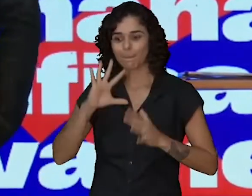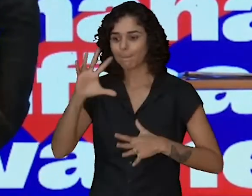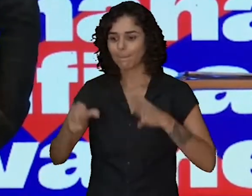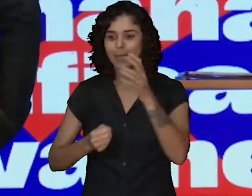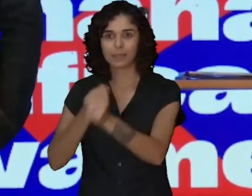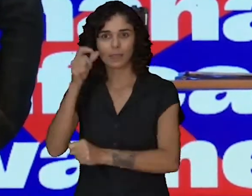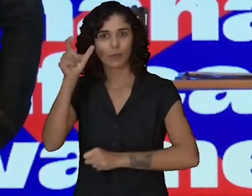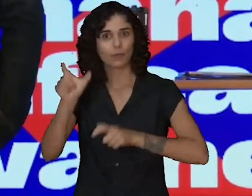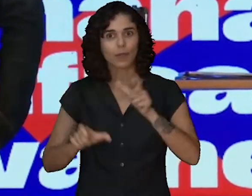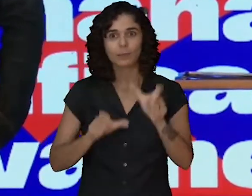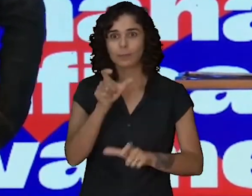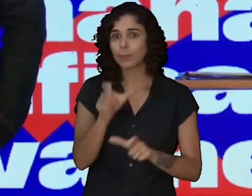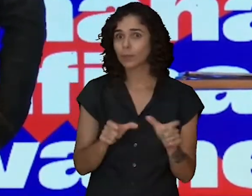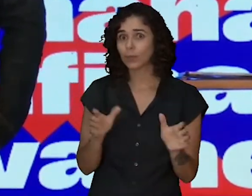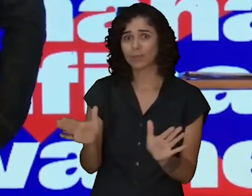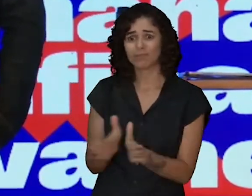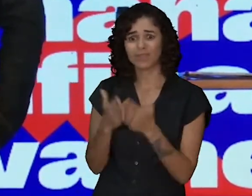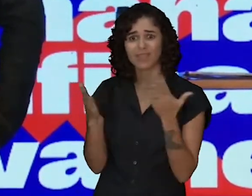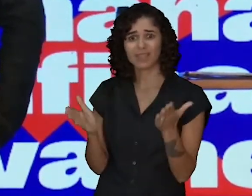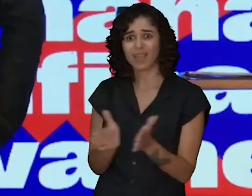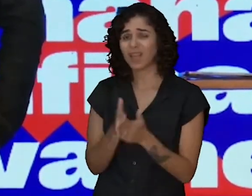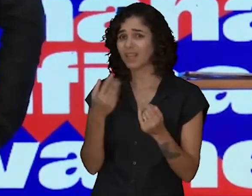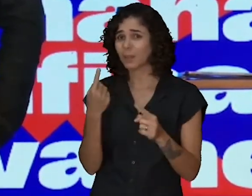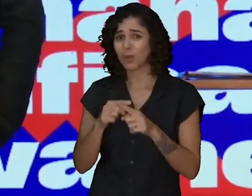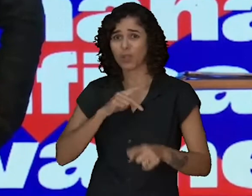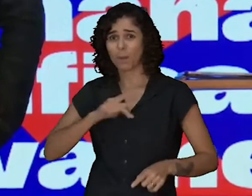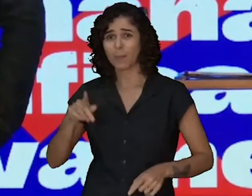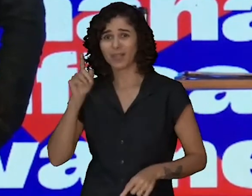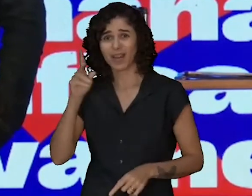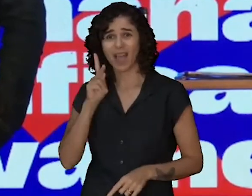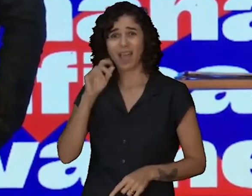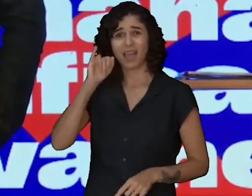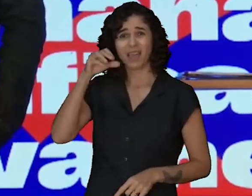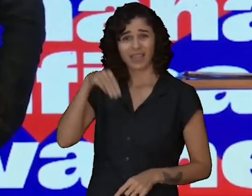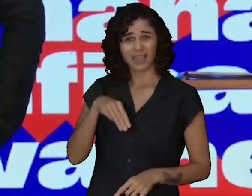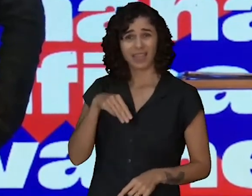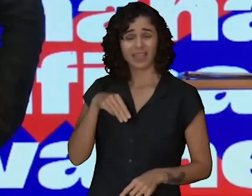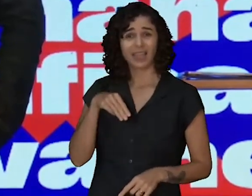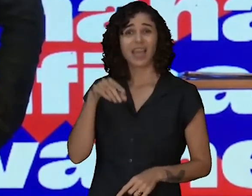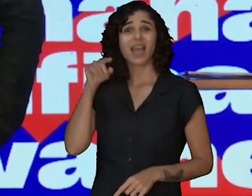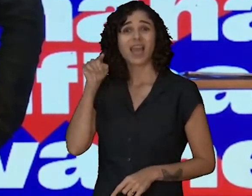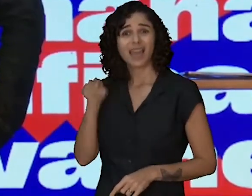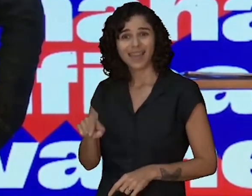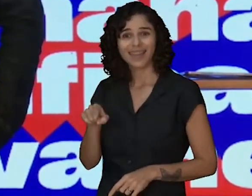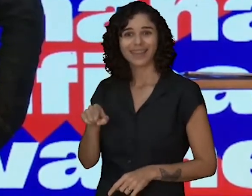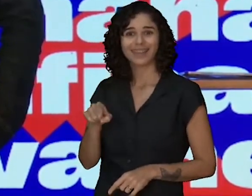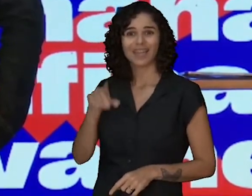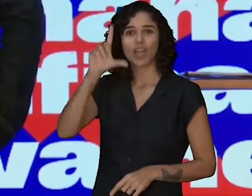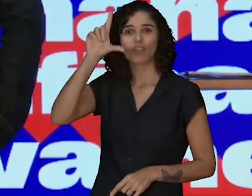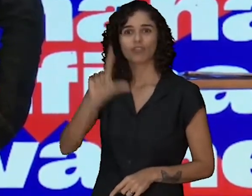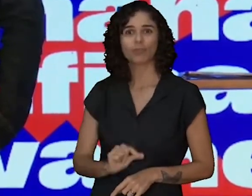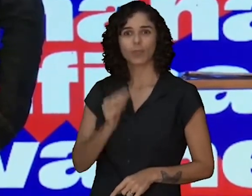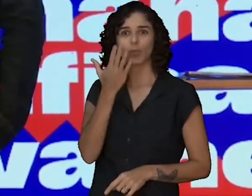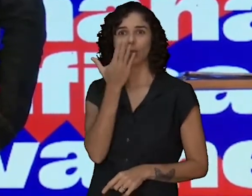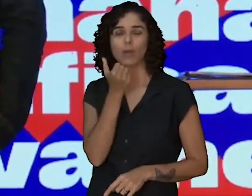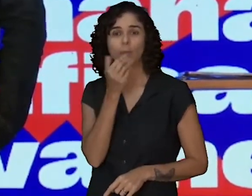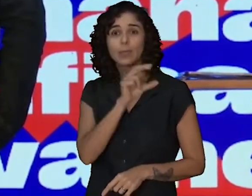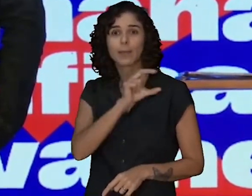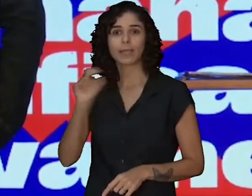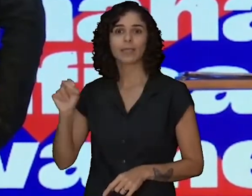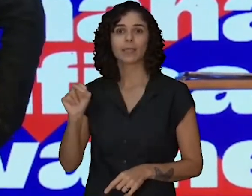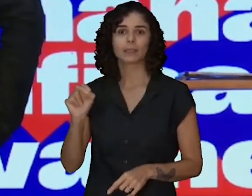que hoje Kim Jong-un baixou para 500 calorias a ração diária de cada